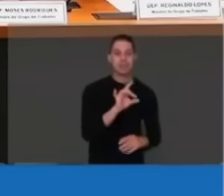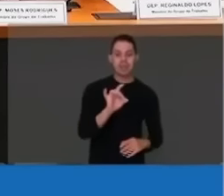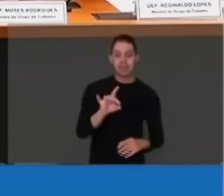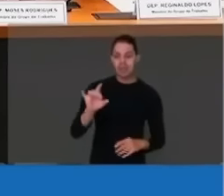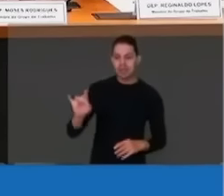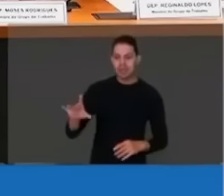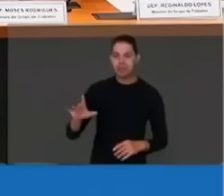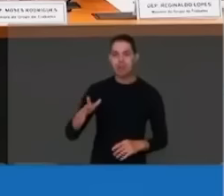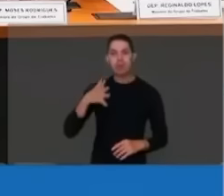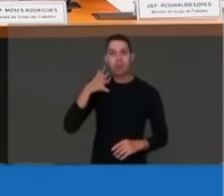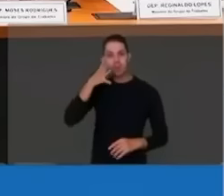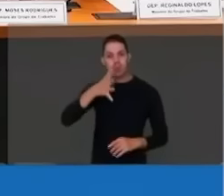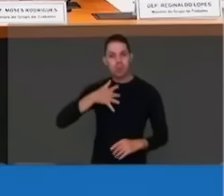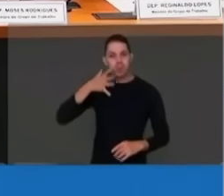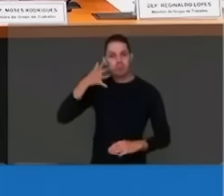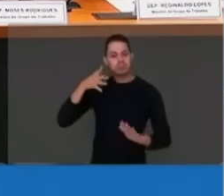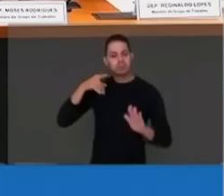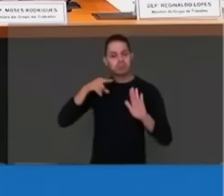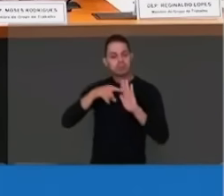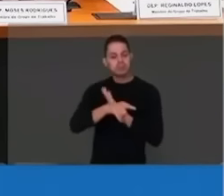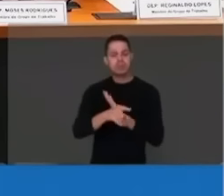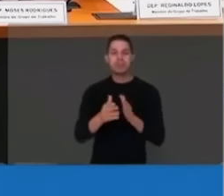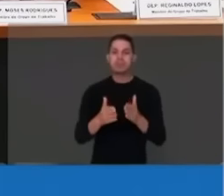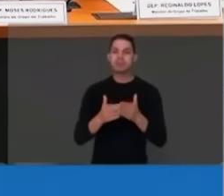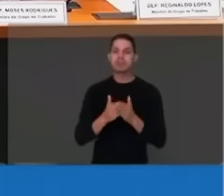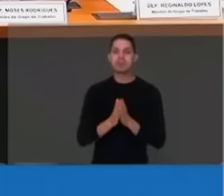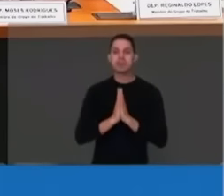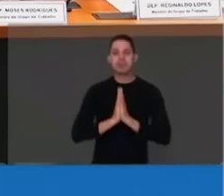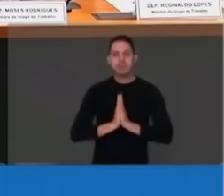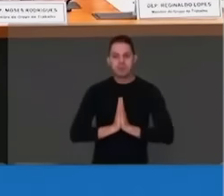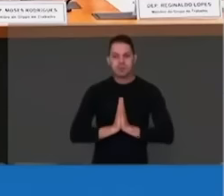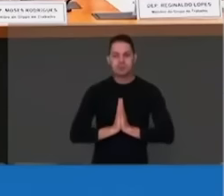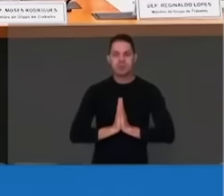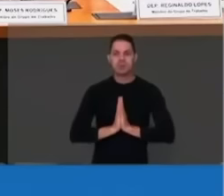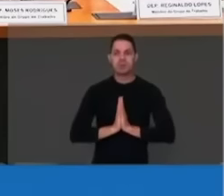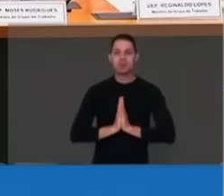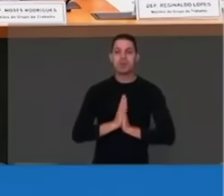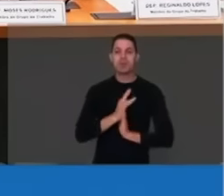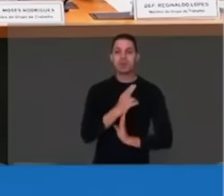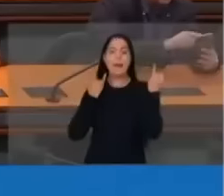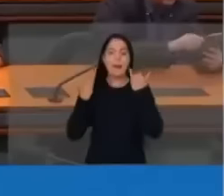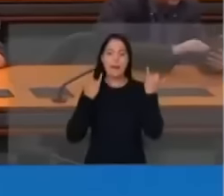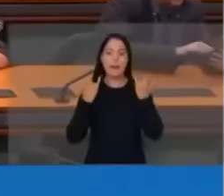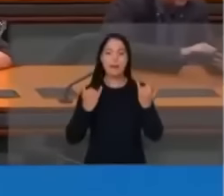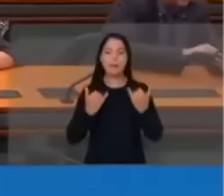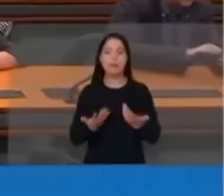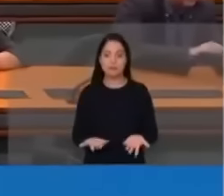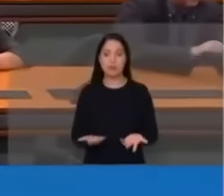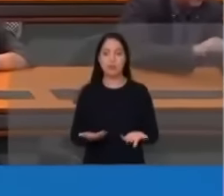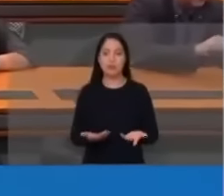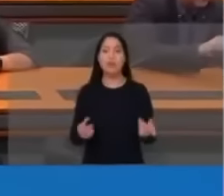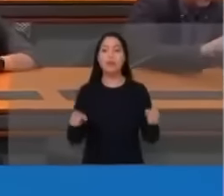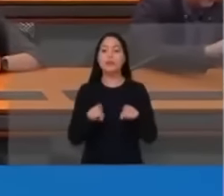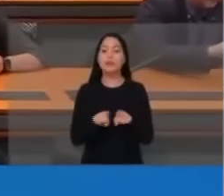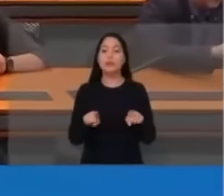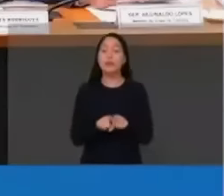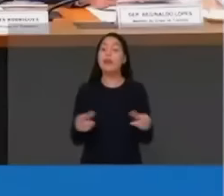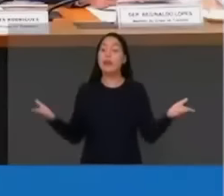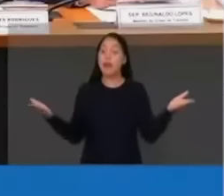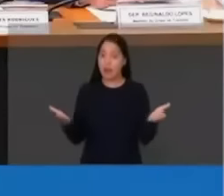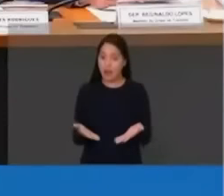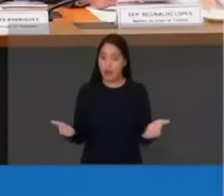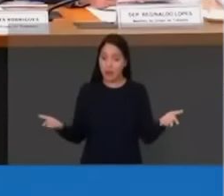Há questões mais urgentes Hoje mesmo estava lendo tava enfim informando sobre a questão